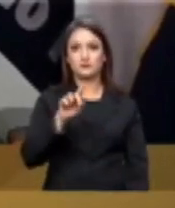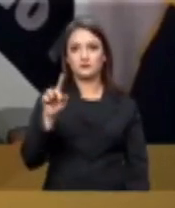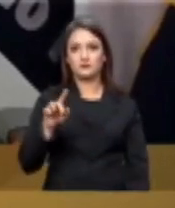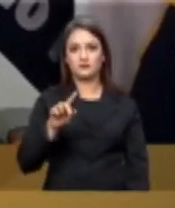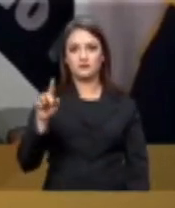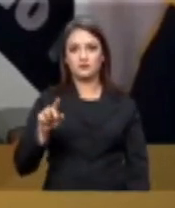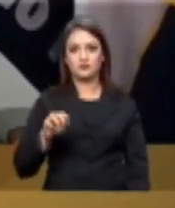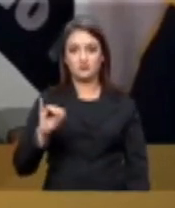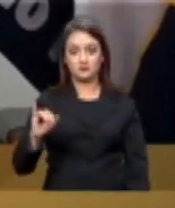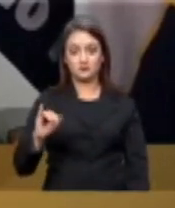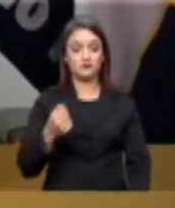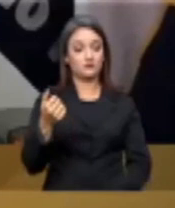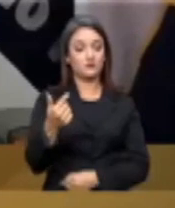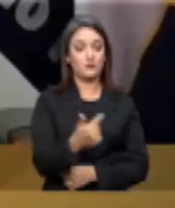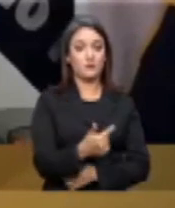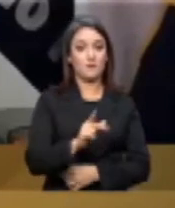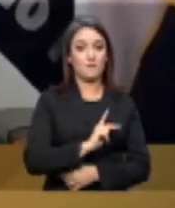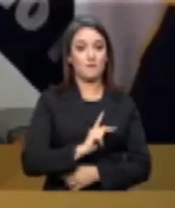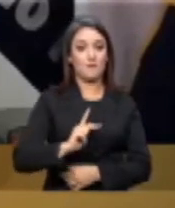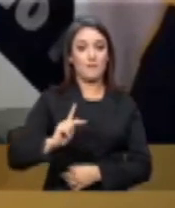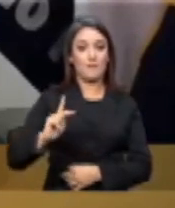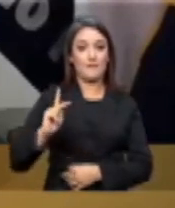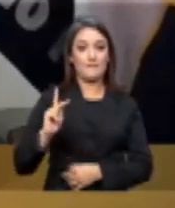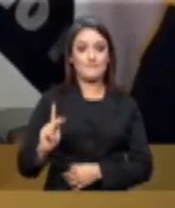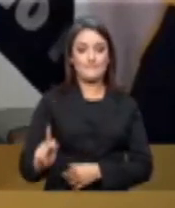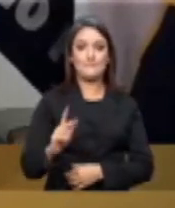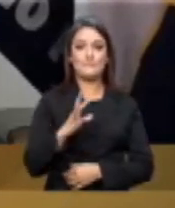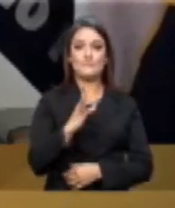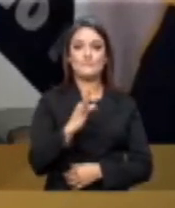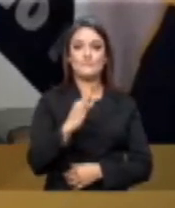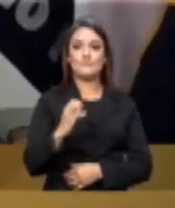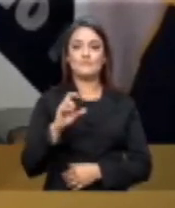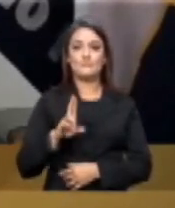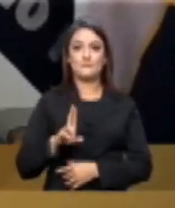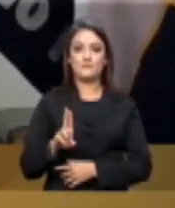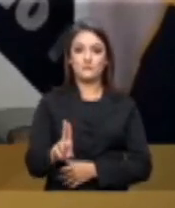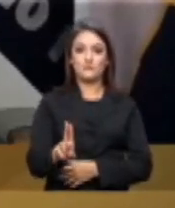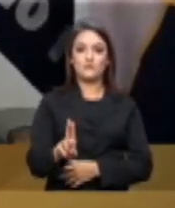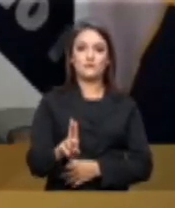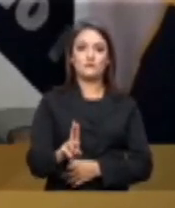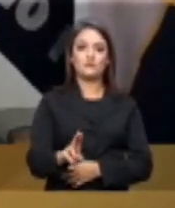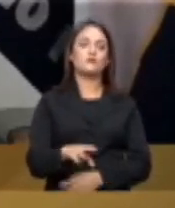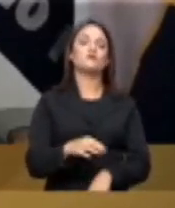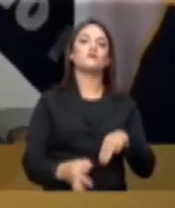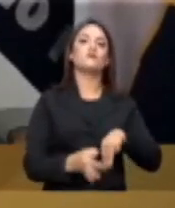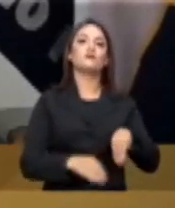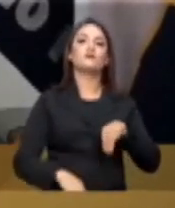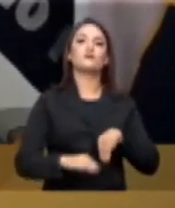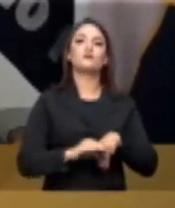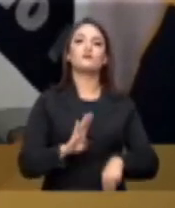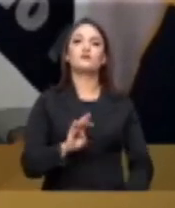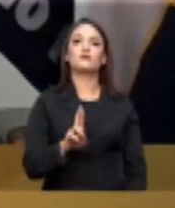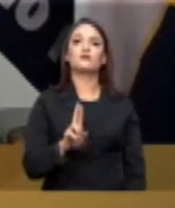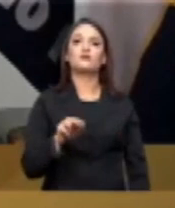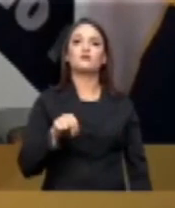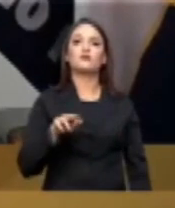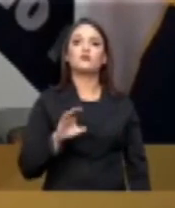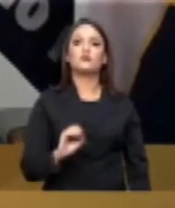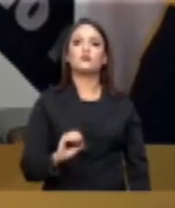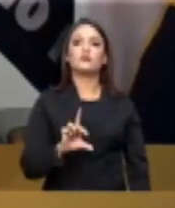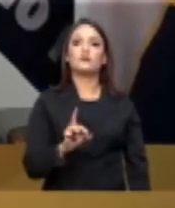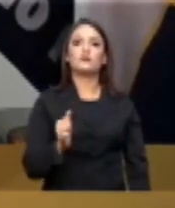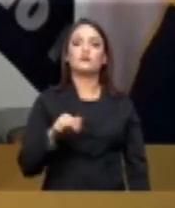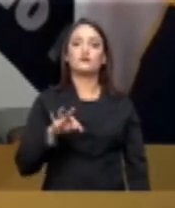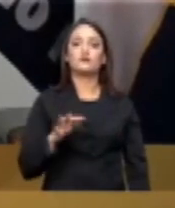senhor vice-presidente e corregedor do Tribunal de Contas da União, ministro Bruno Dantas, o